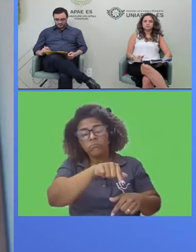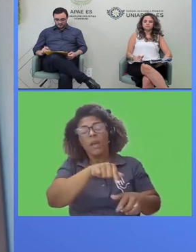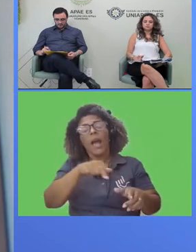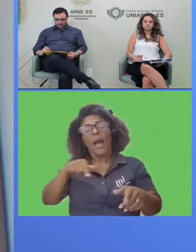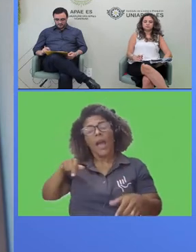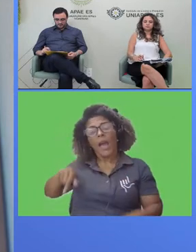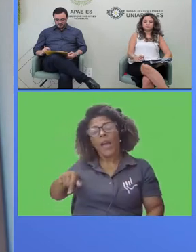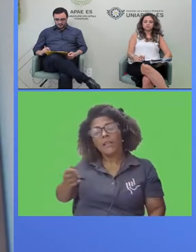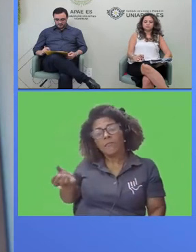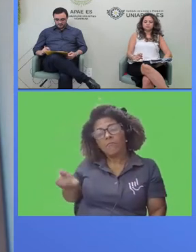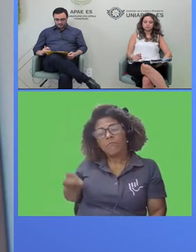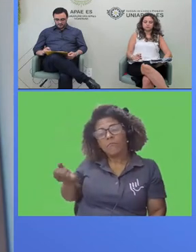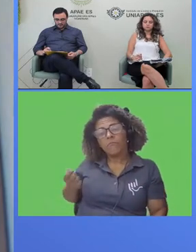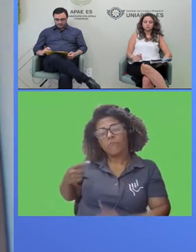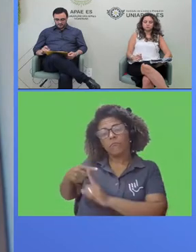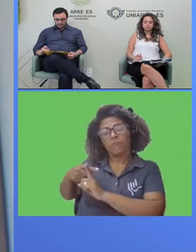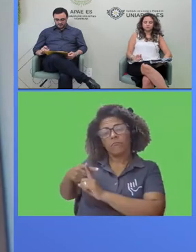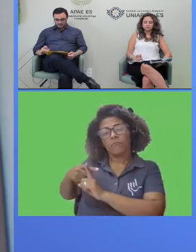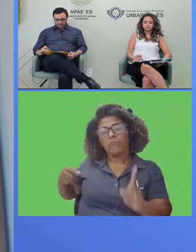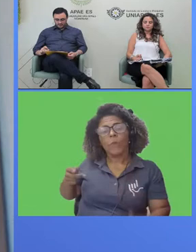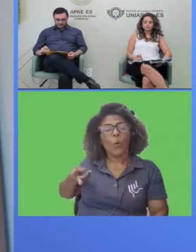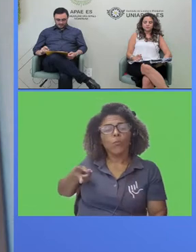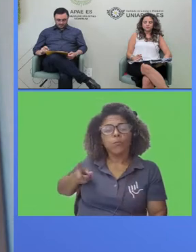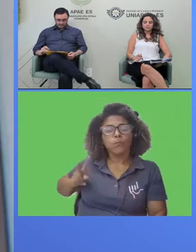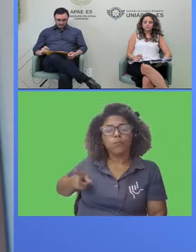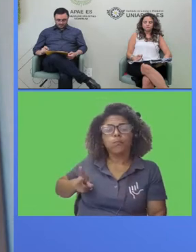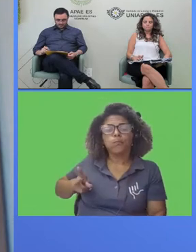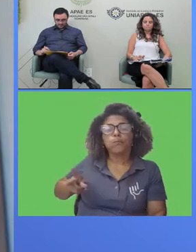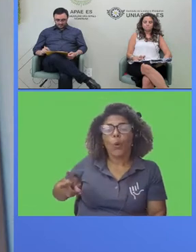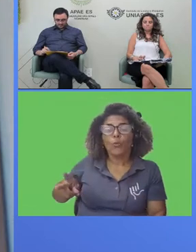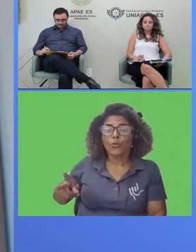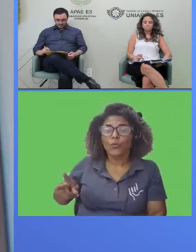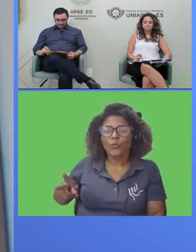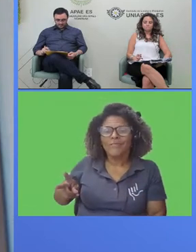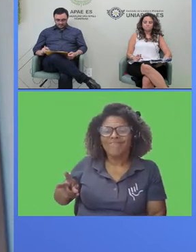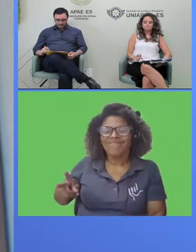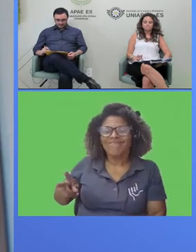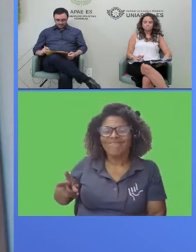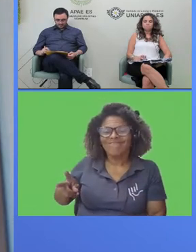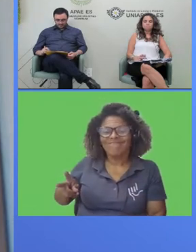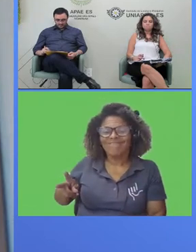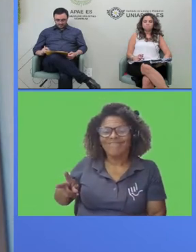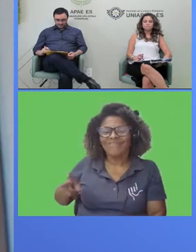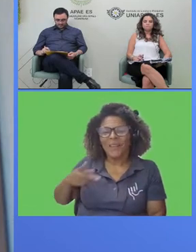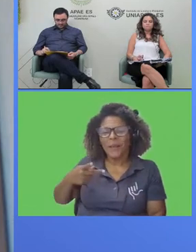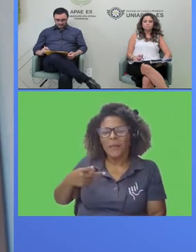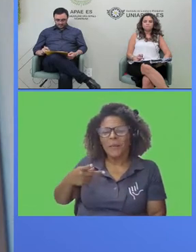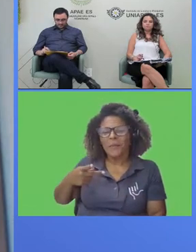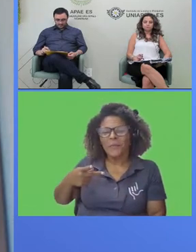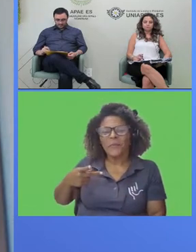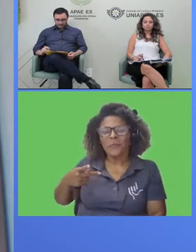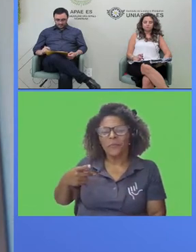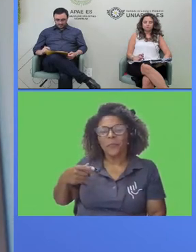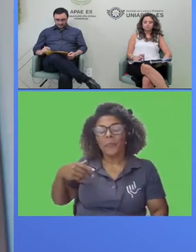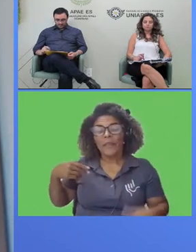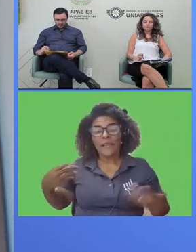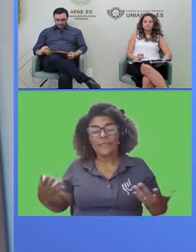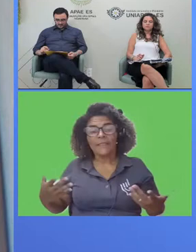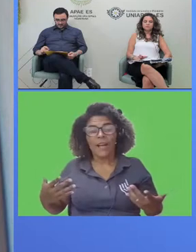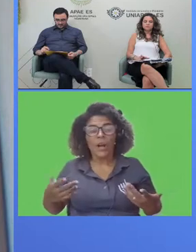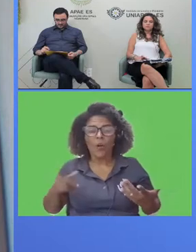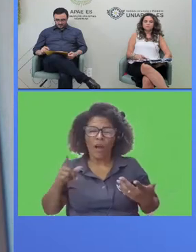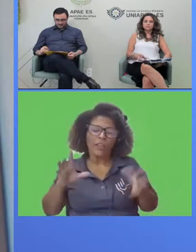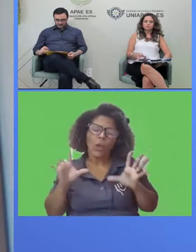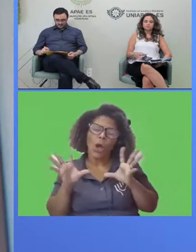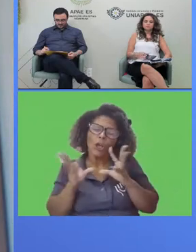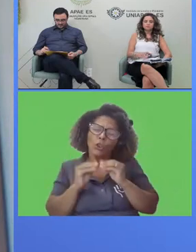continuar recebendo o valor equivalente à metade de um BPC, metade de um benefício. Então, basicamente,